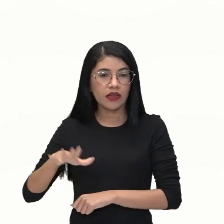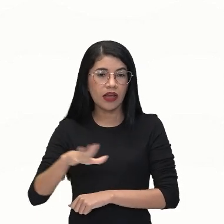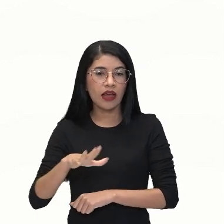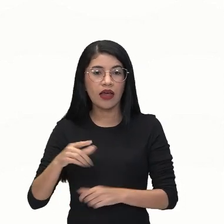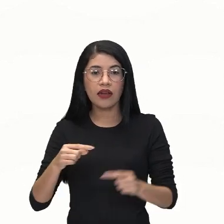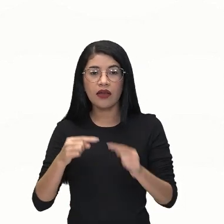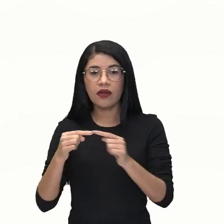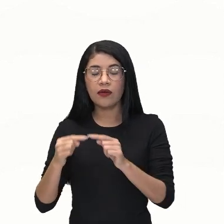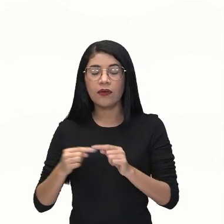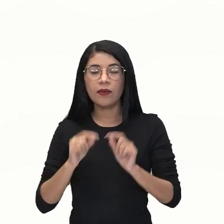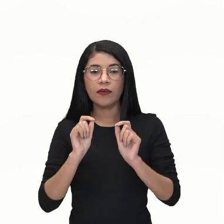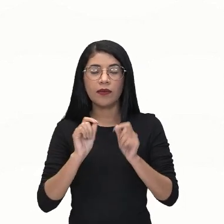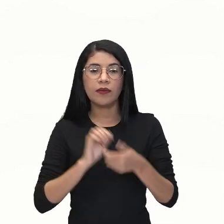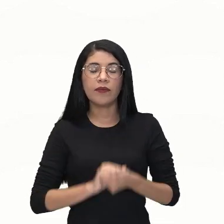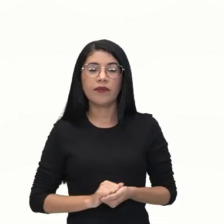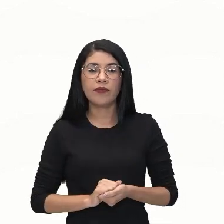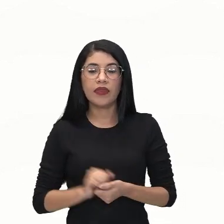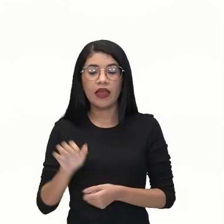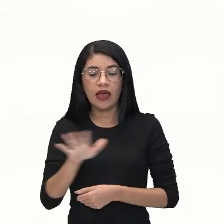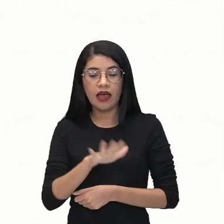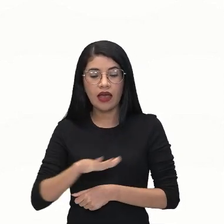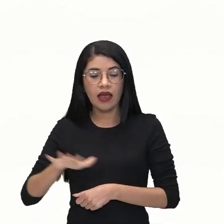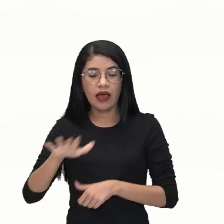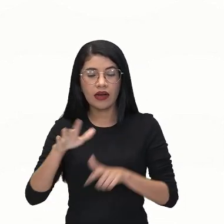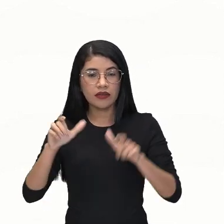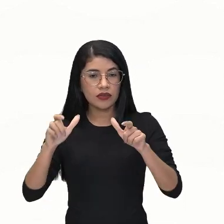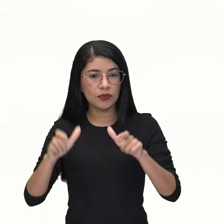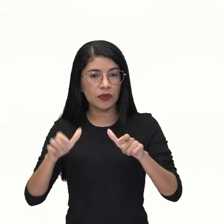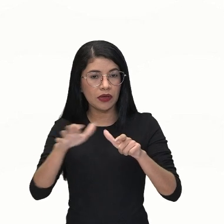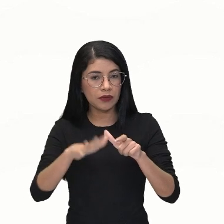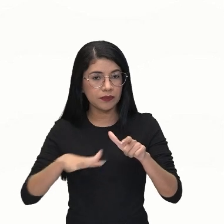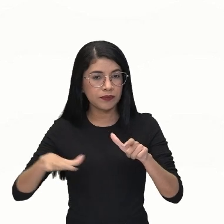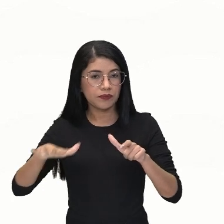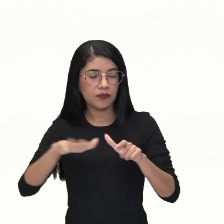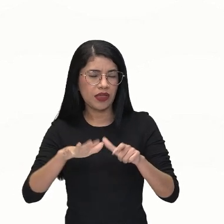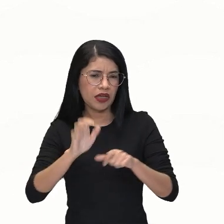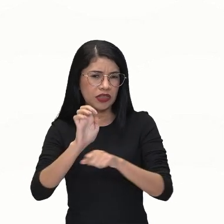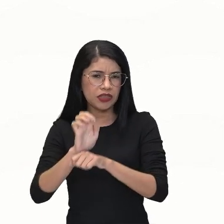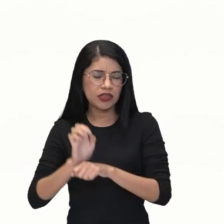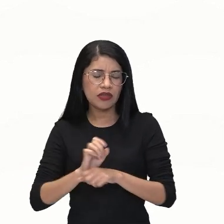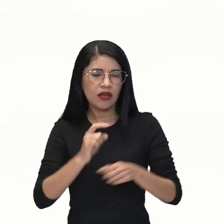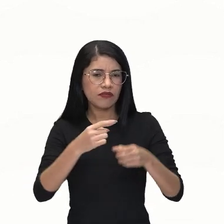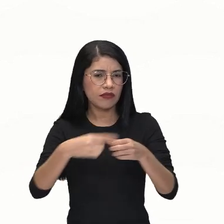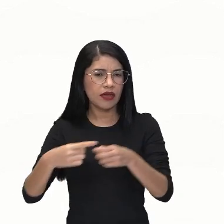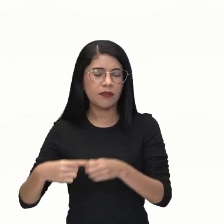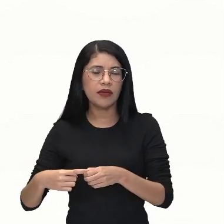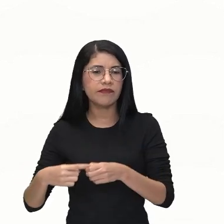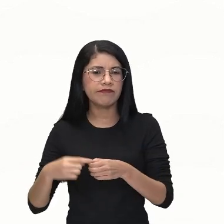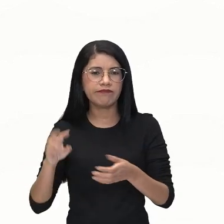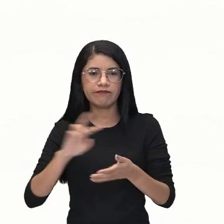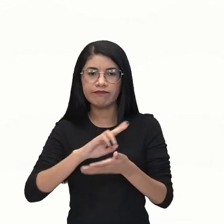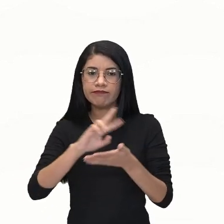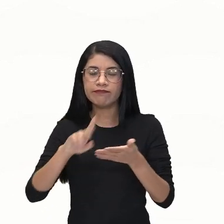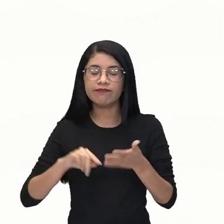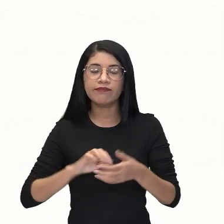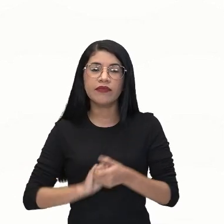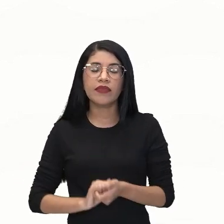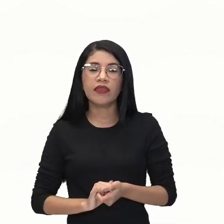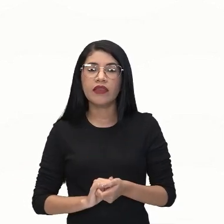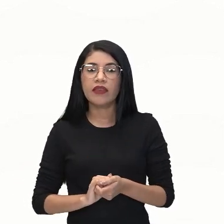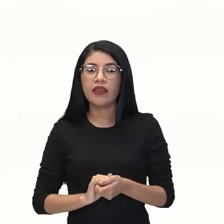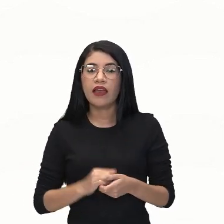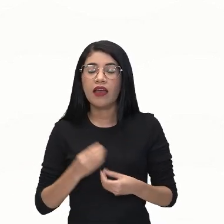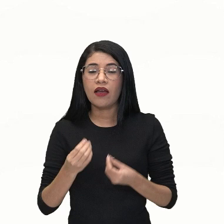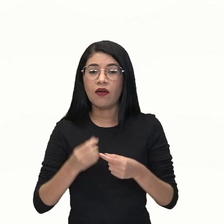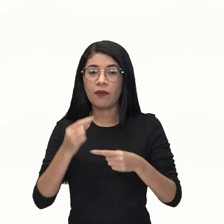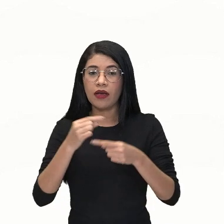a área de um terreno, de um estado, uma cidade, enfim. É a razão entre essa área